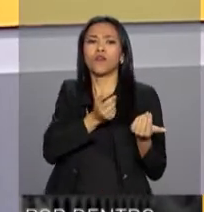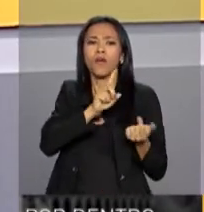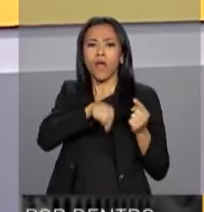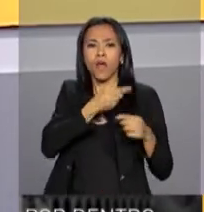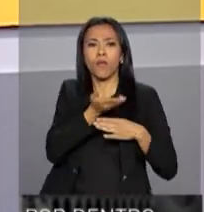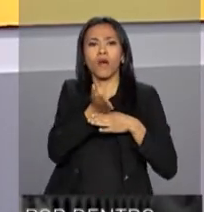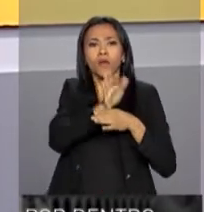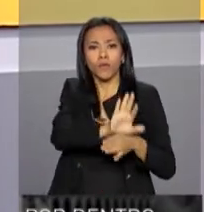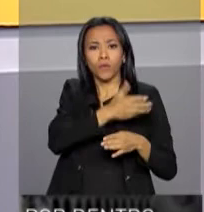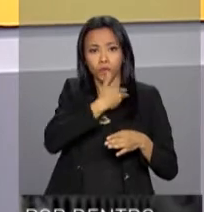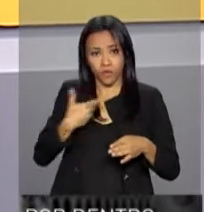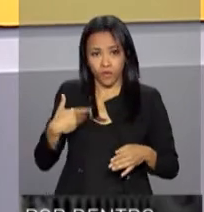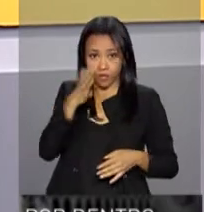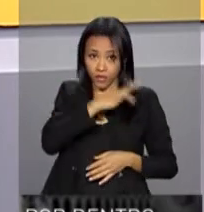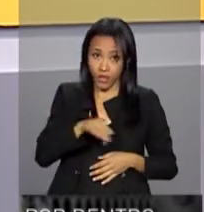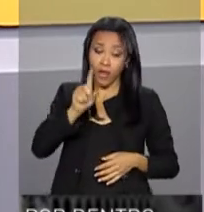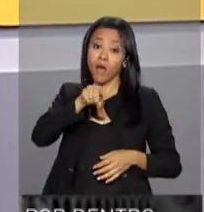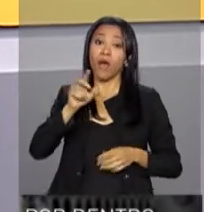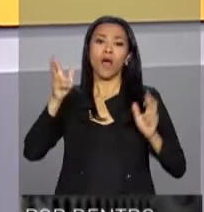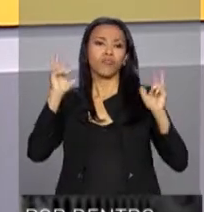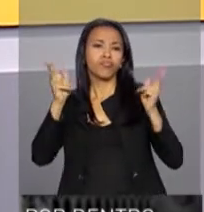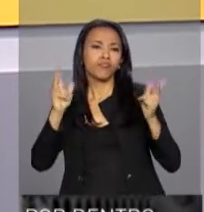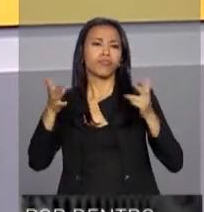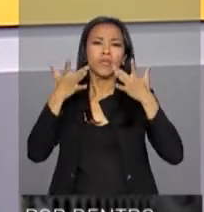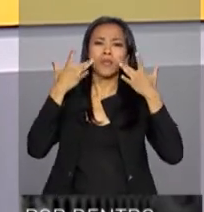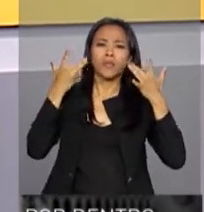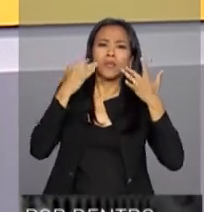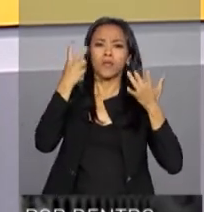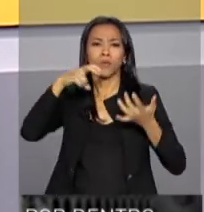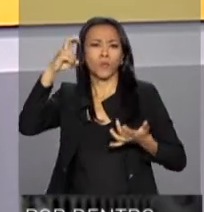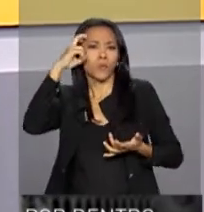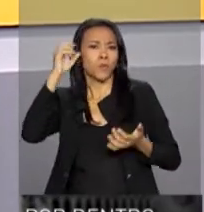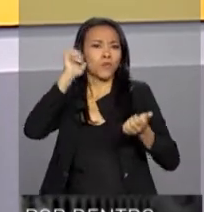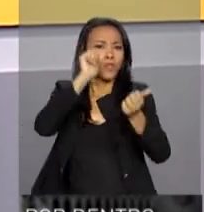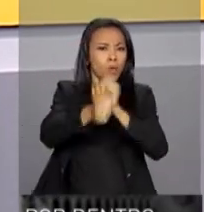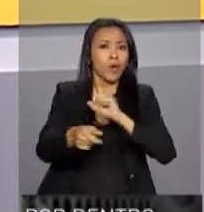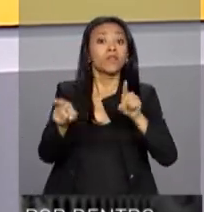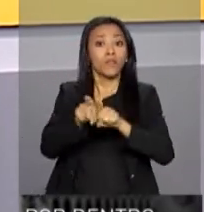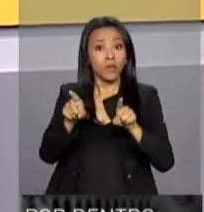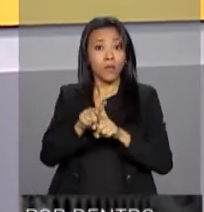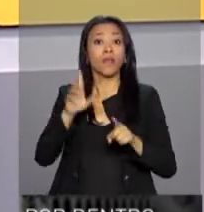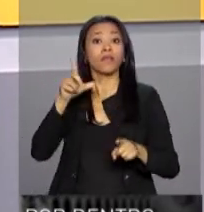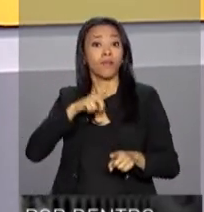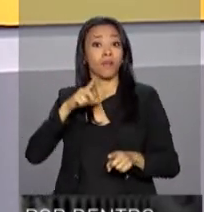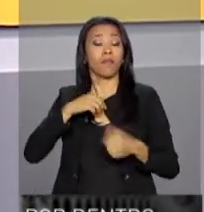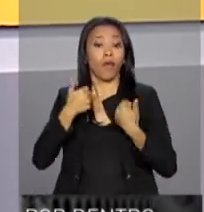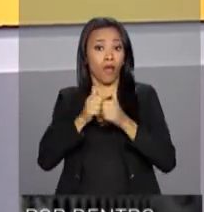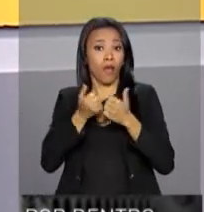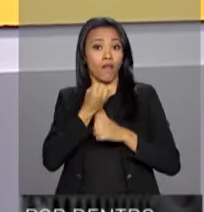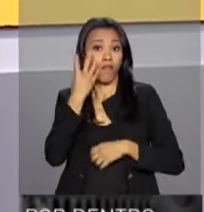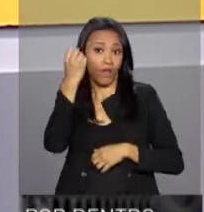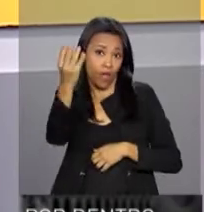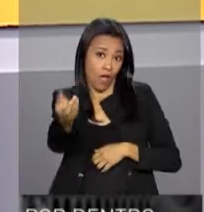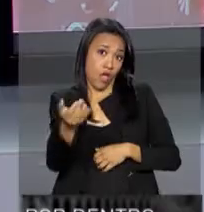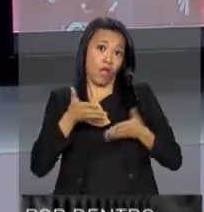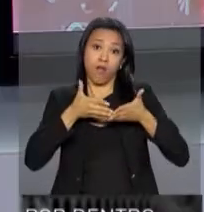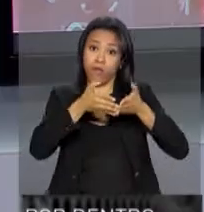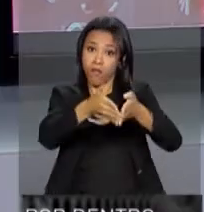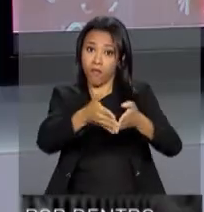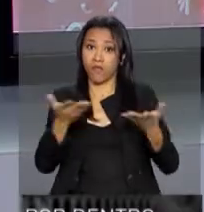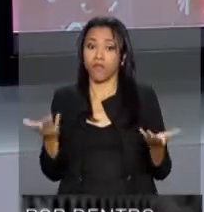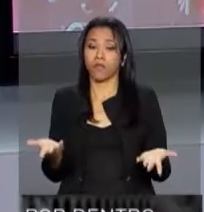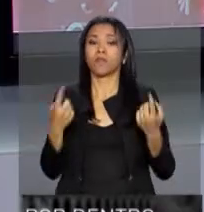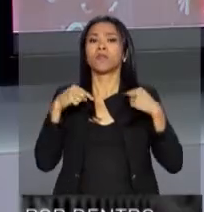possibilita acesso a eventos culturais e esportivos mas também vale para viagens interestaduais de ônibus trem ou barco o